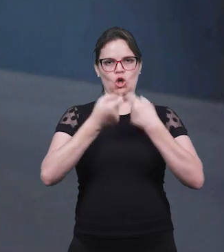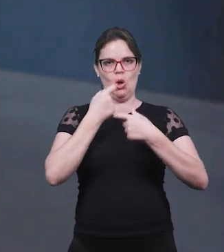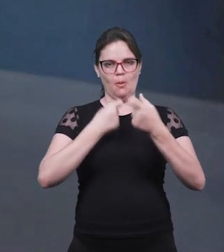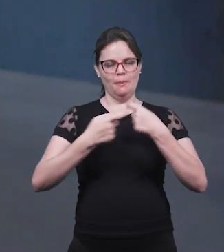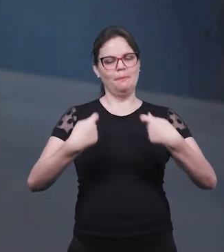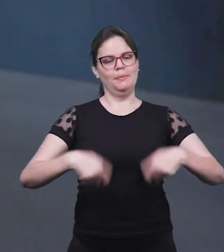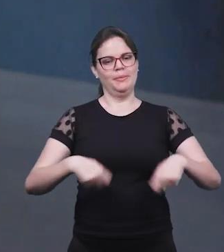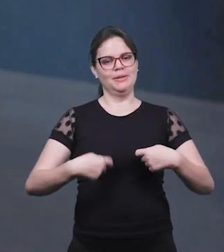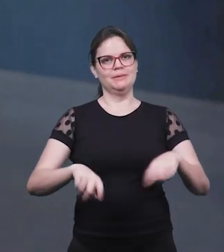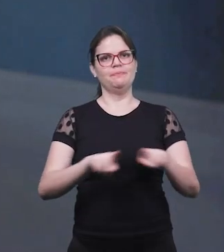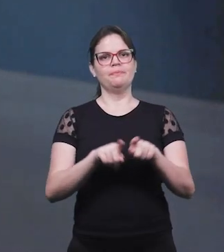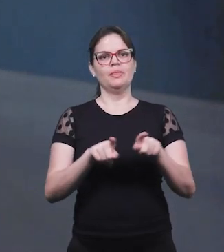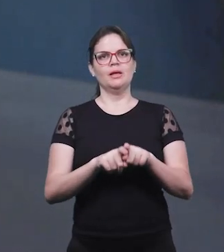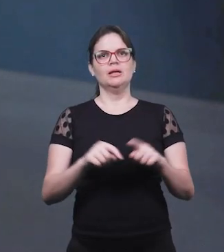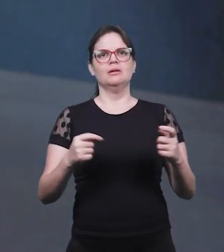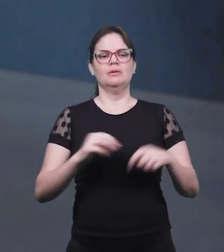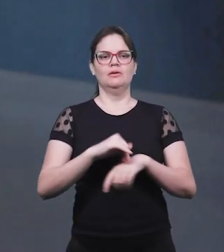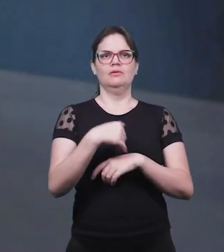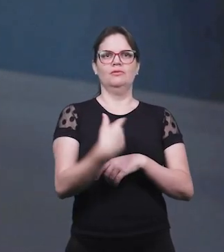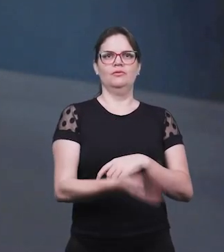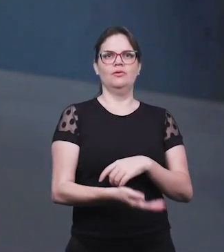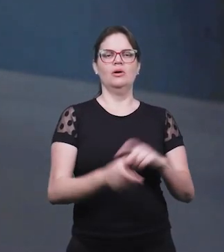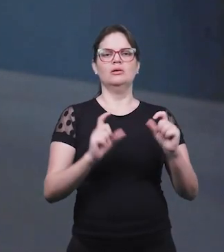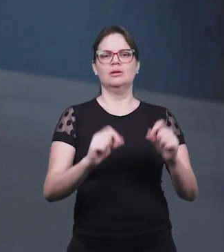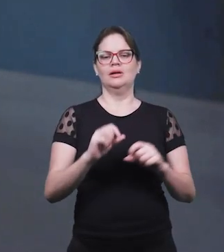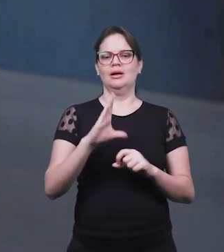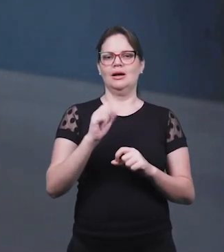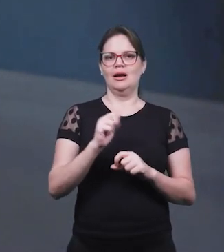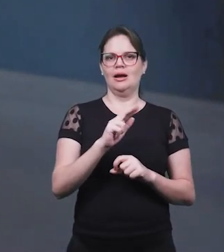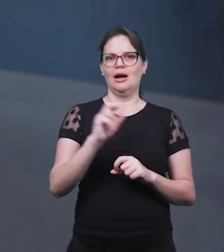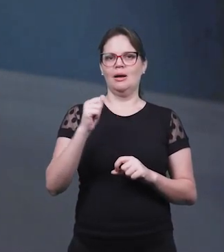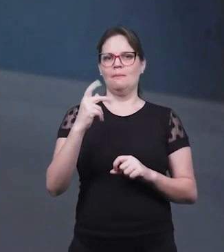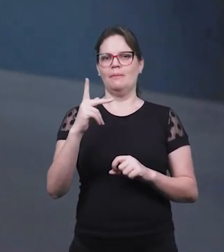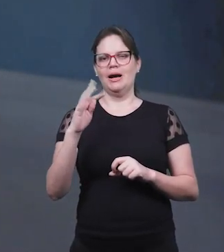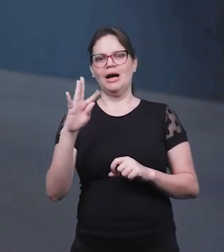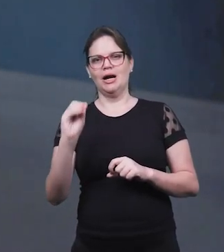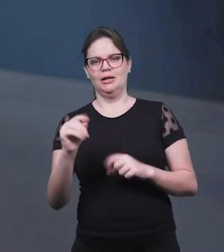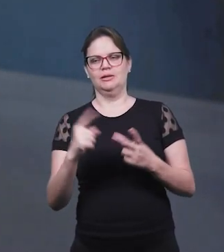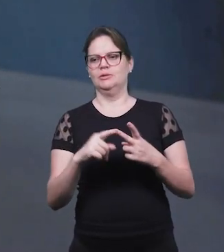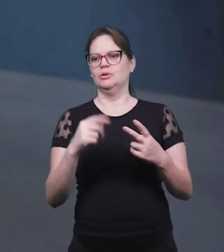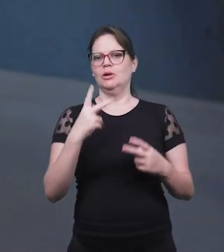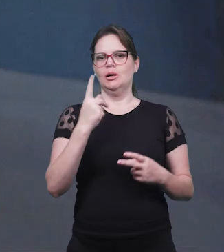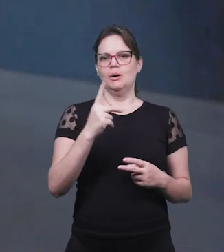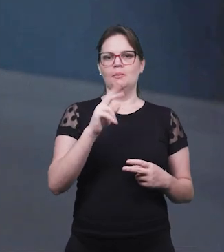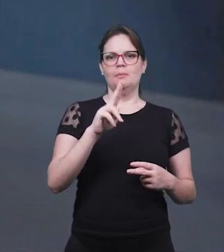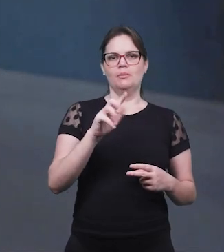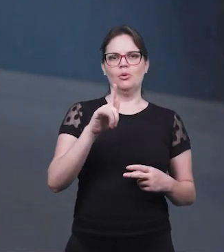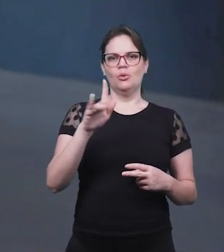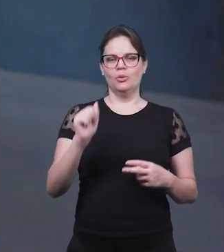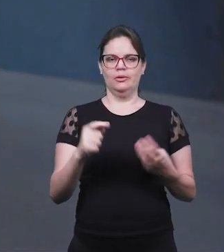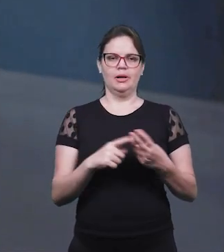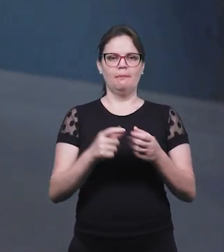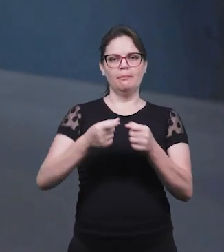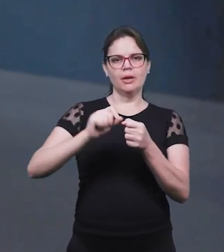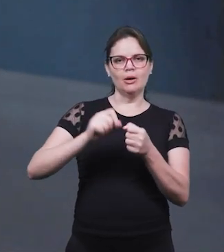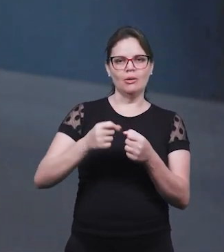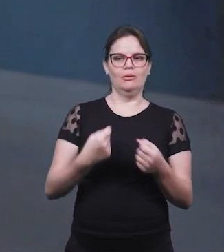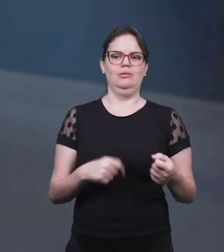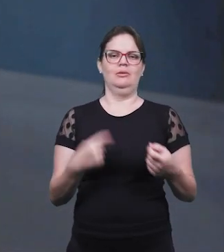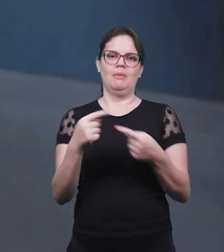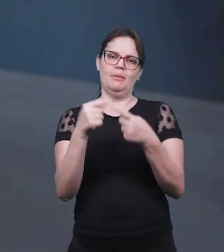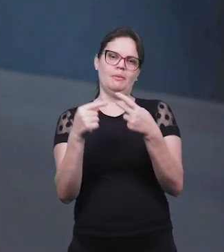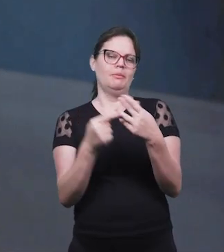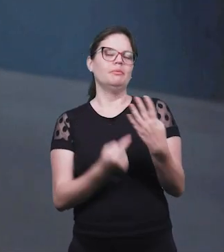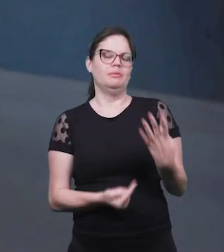Também o controle parasitário externo, contra carrapato, pulga, sarna, piolho, daí por diante,